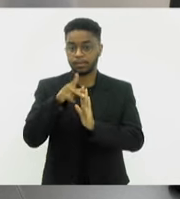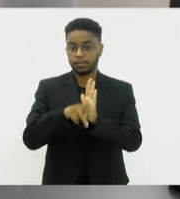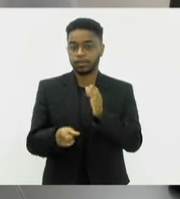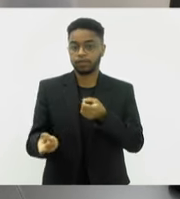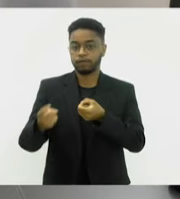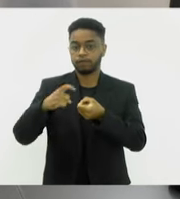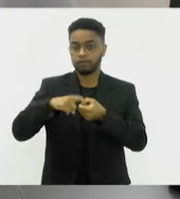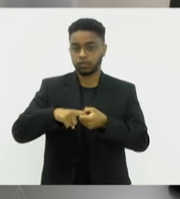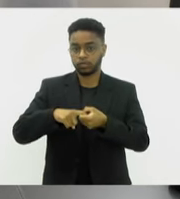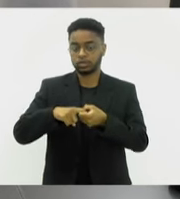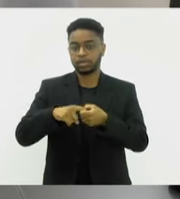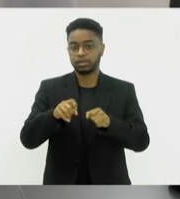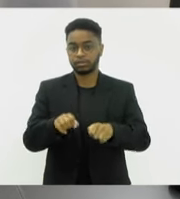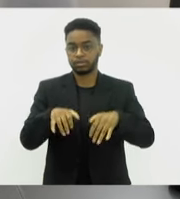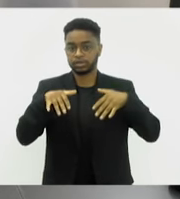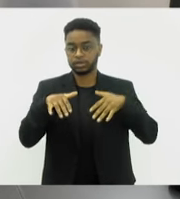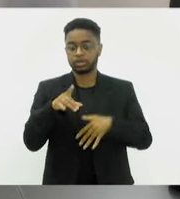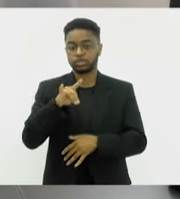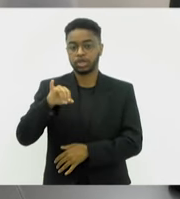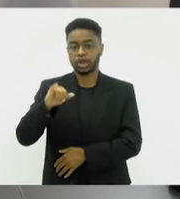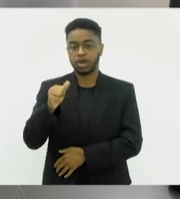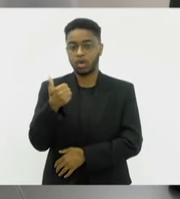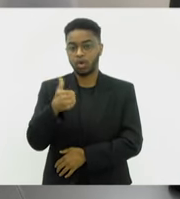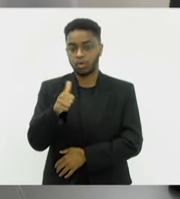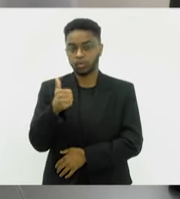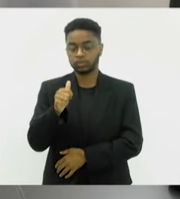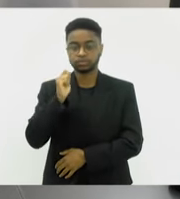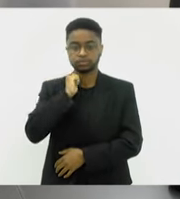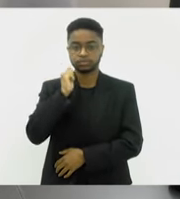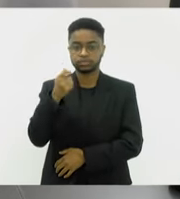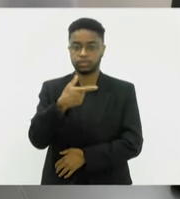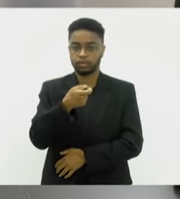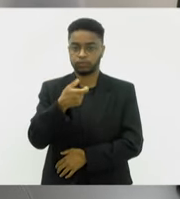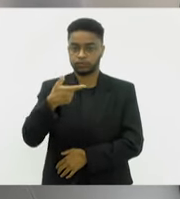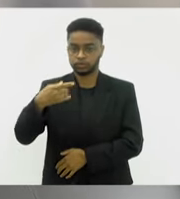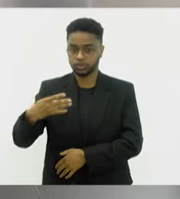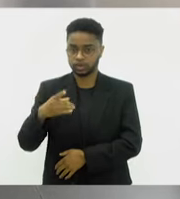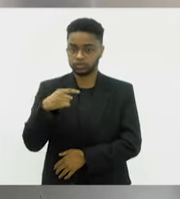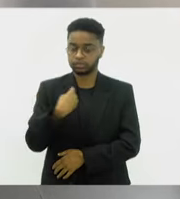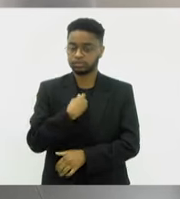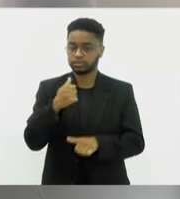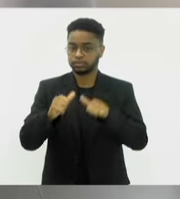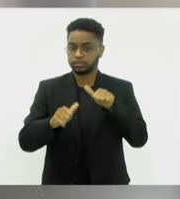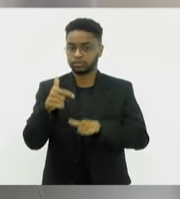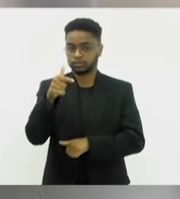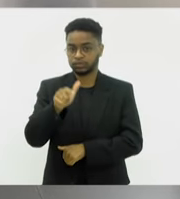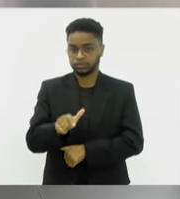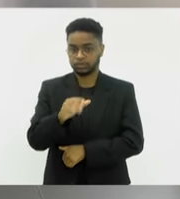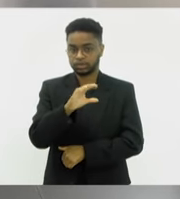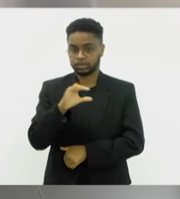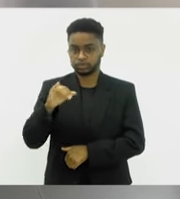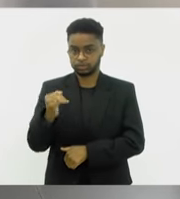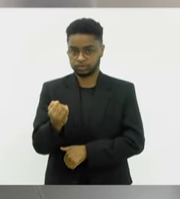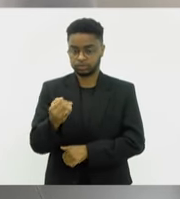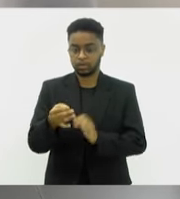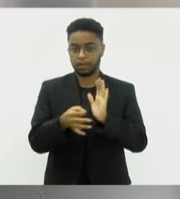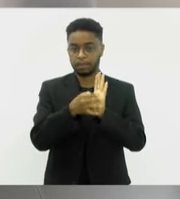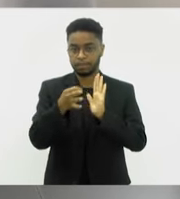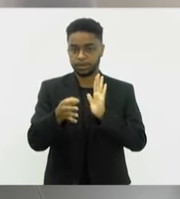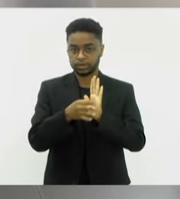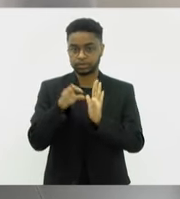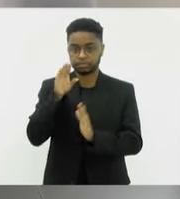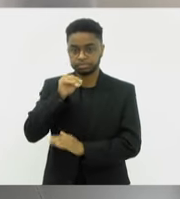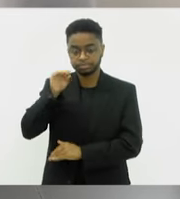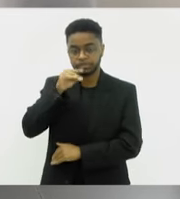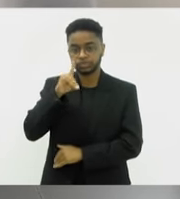à sessão plenária de 11/4/24 para a reanálise da CCJ. O parecer oral em 20